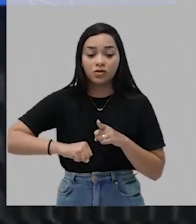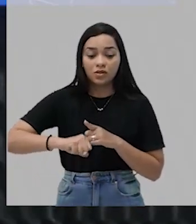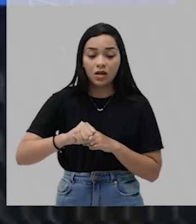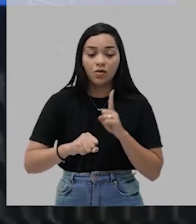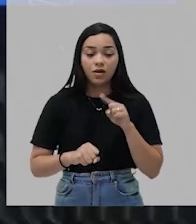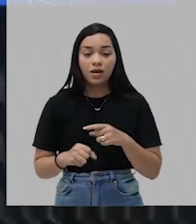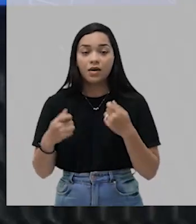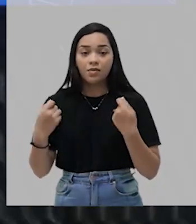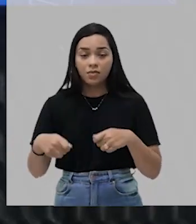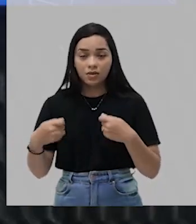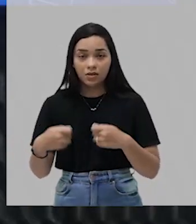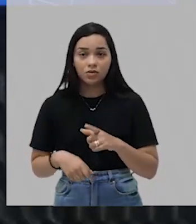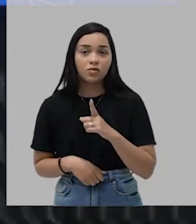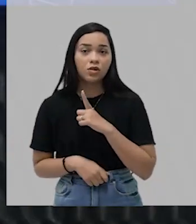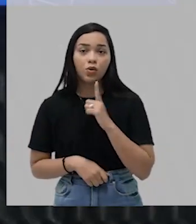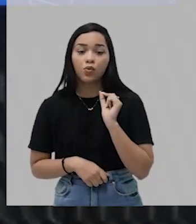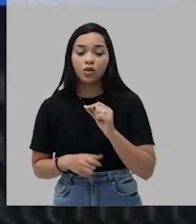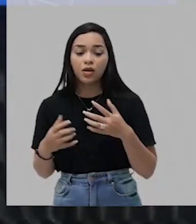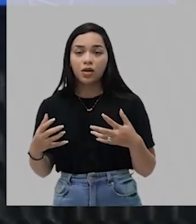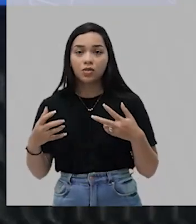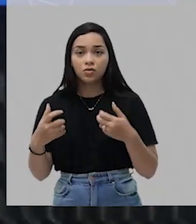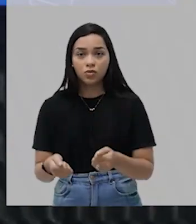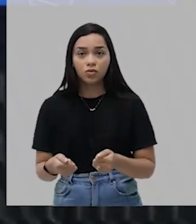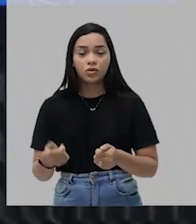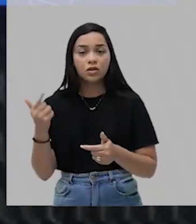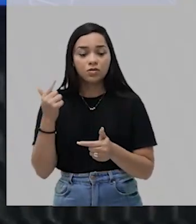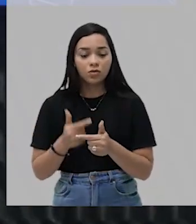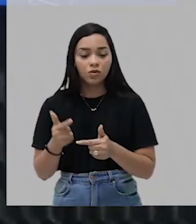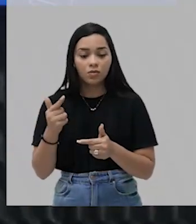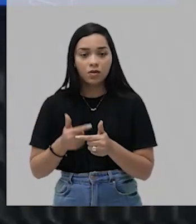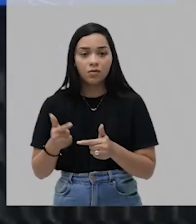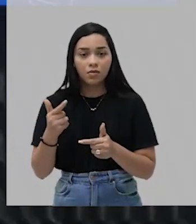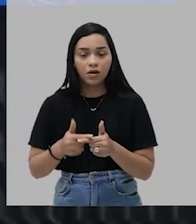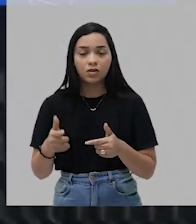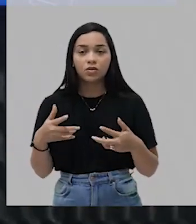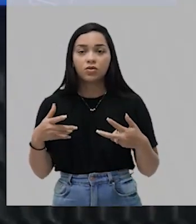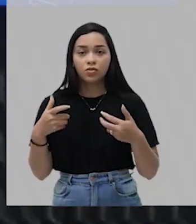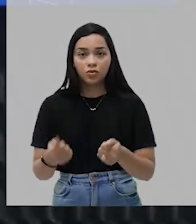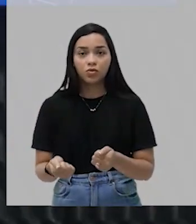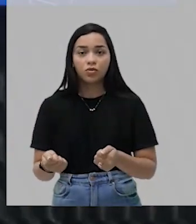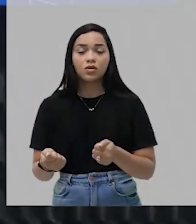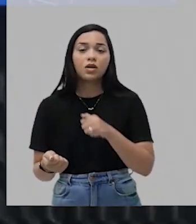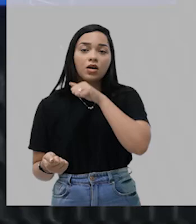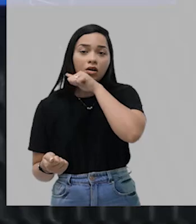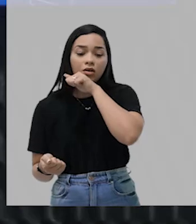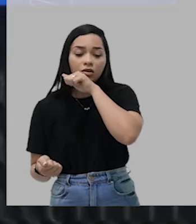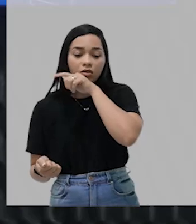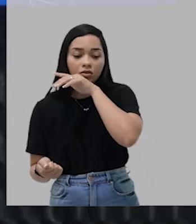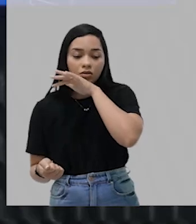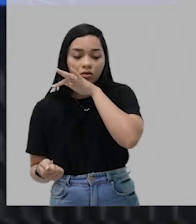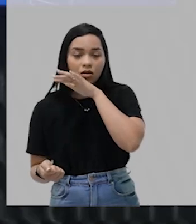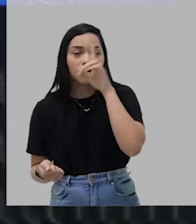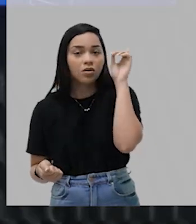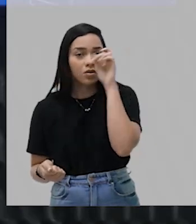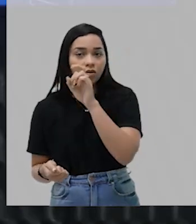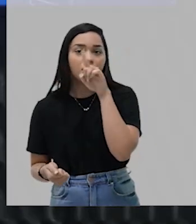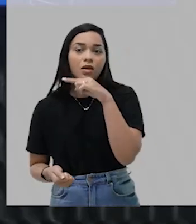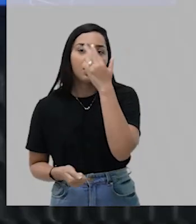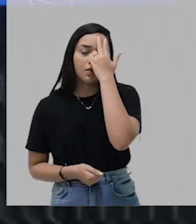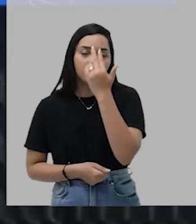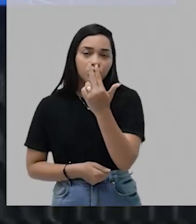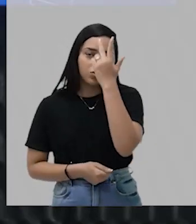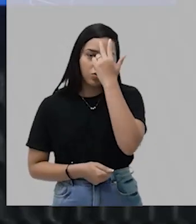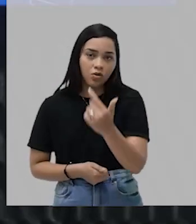é preciso superar todas essas problemáticas, todas essas mazelas, tá, que são